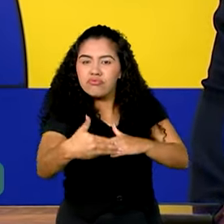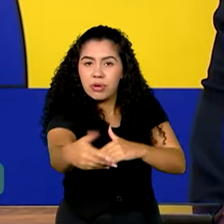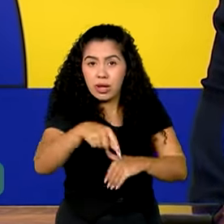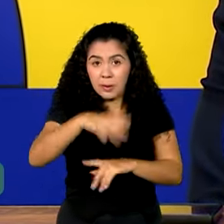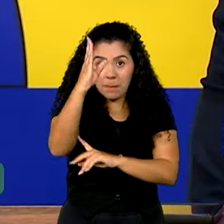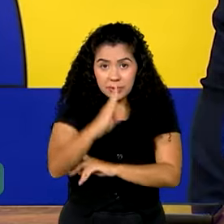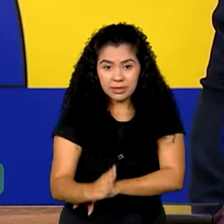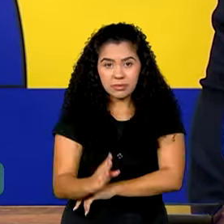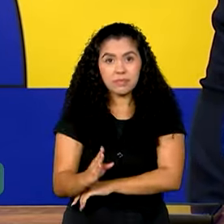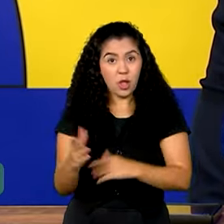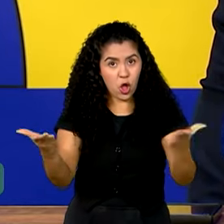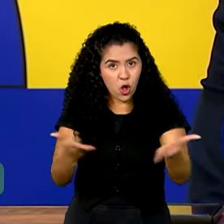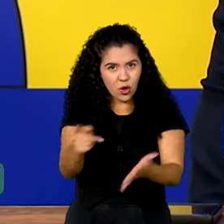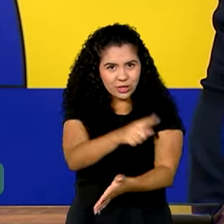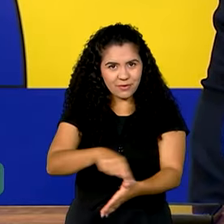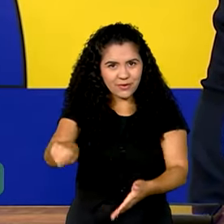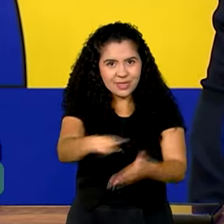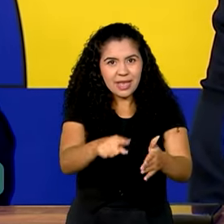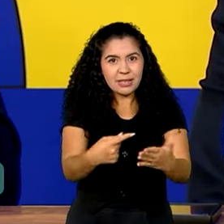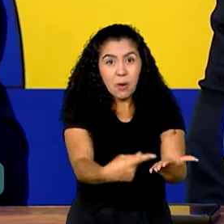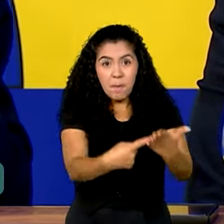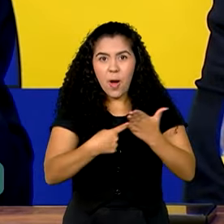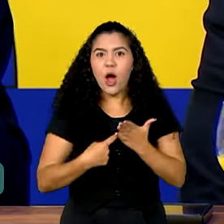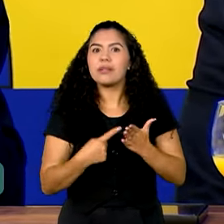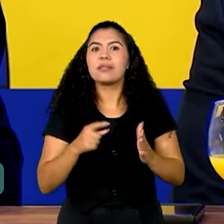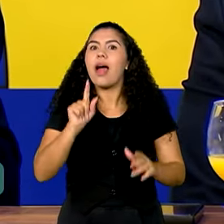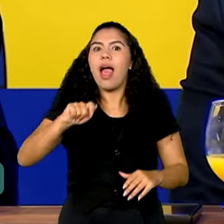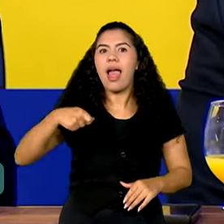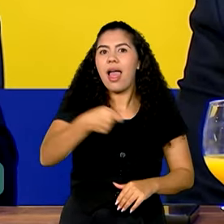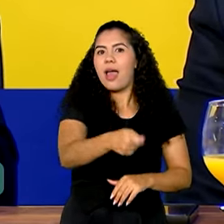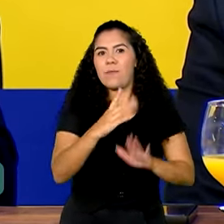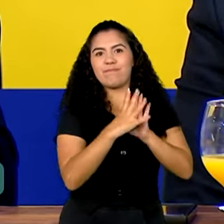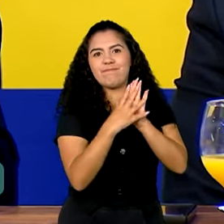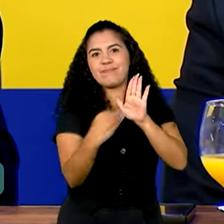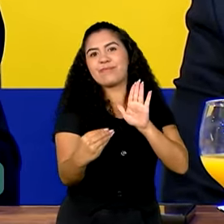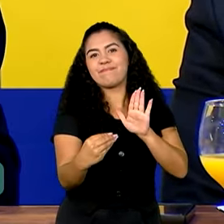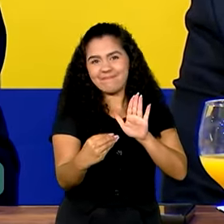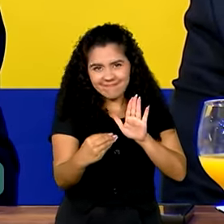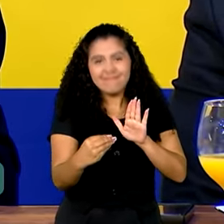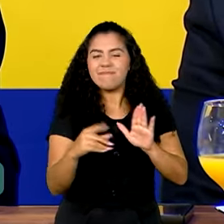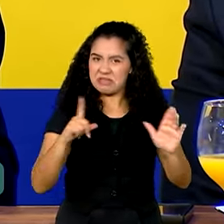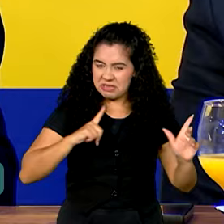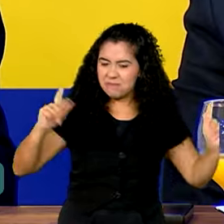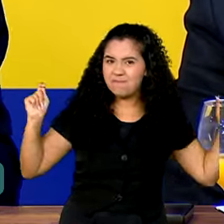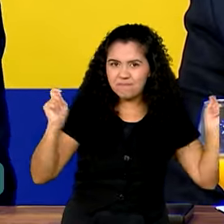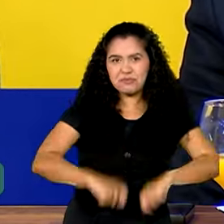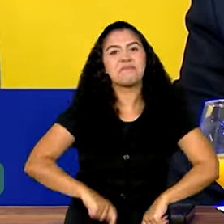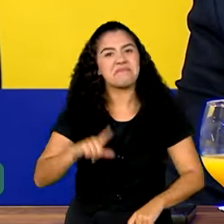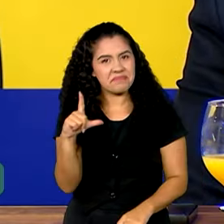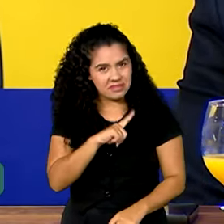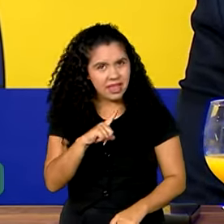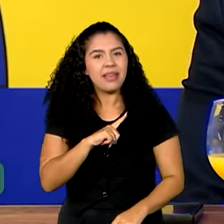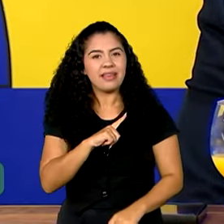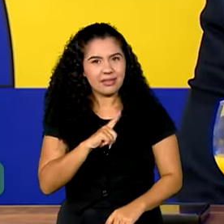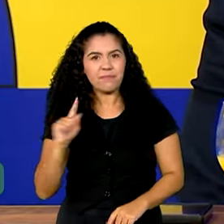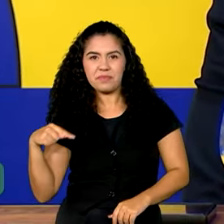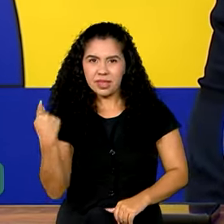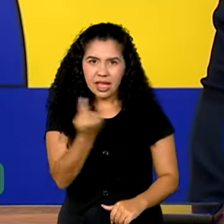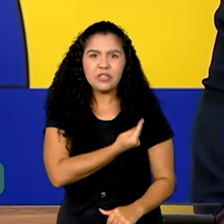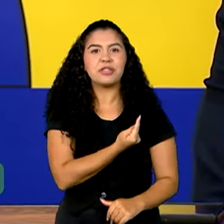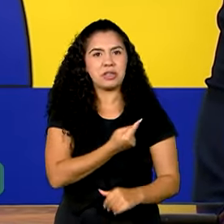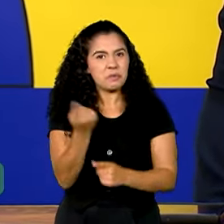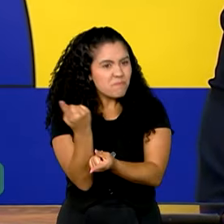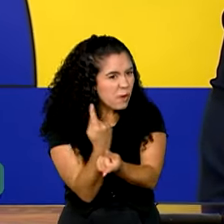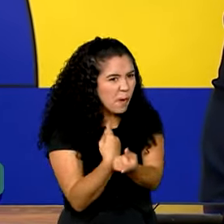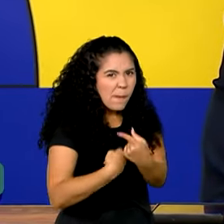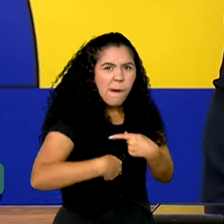vocês estão me trazendo aqui é o exemplo de que é possível a gente virar esse país de